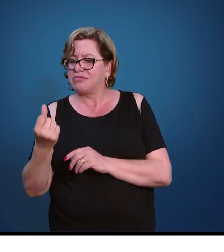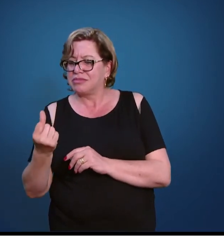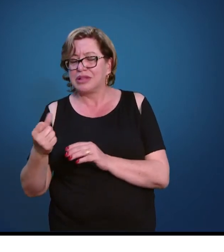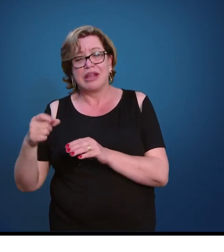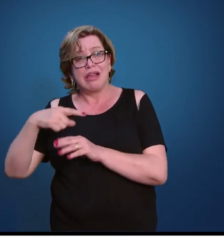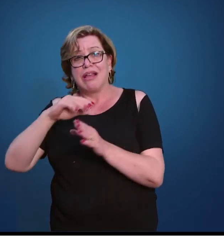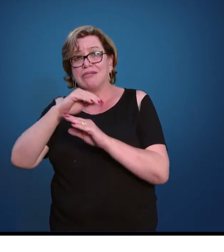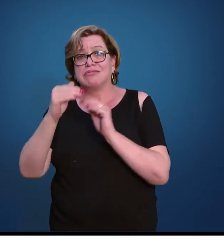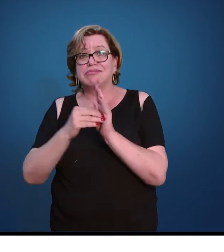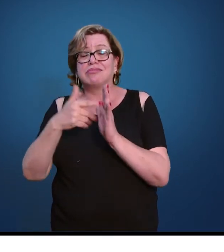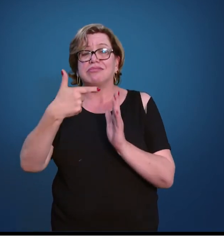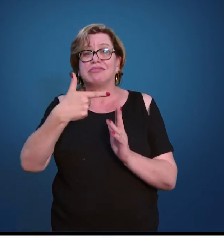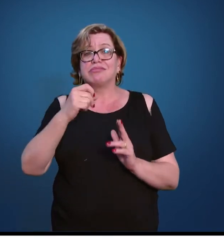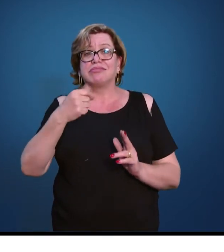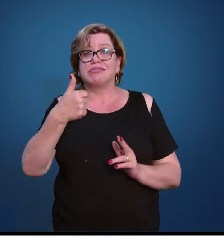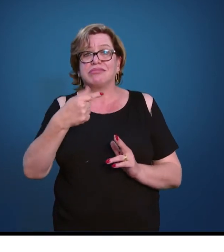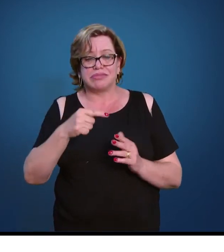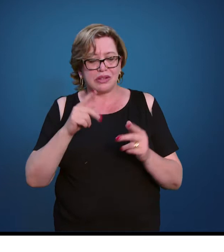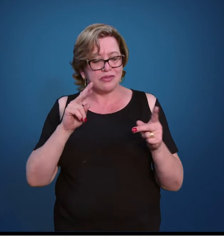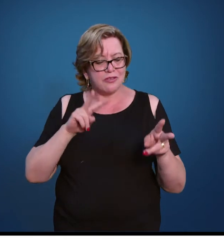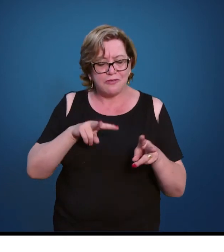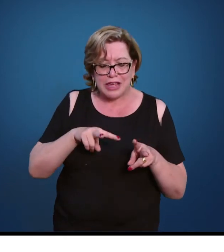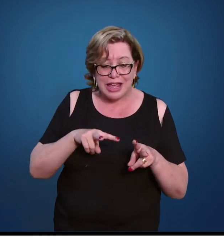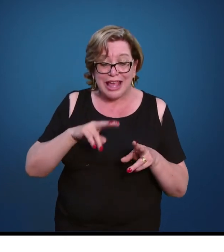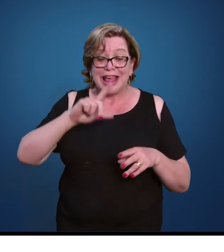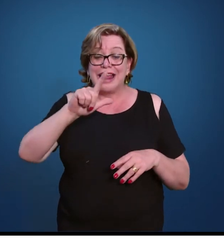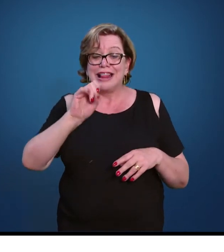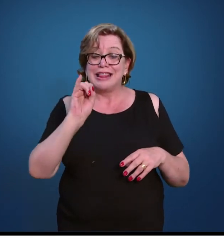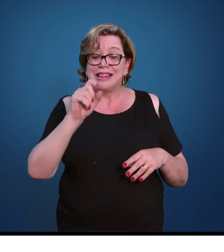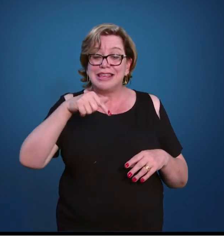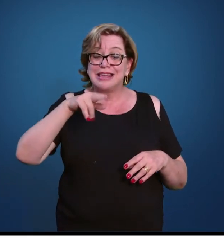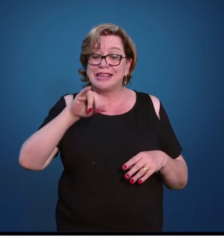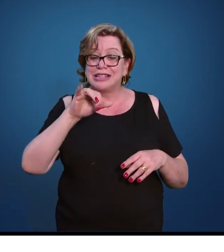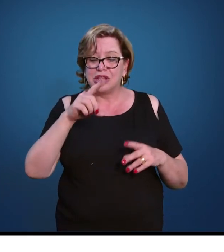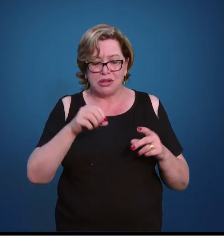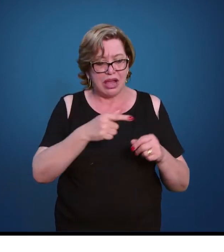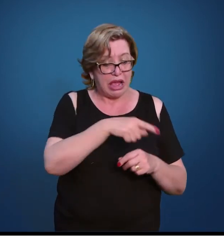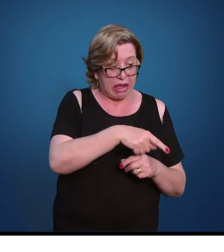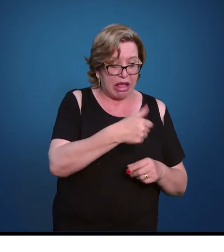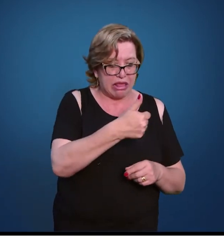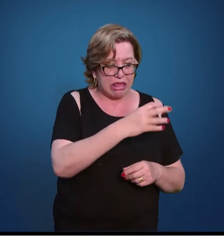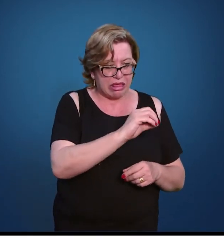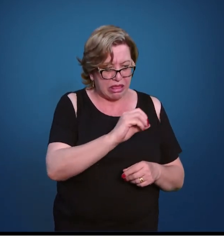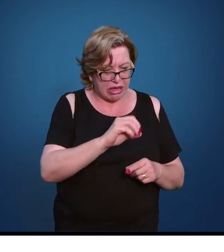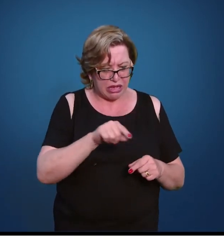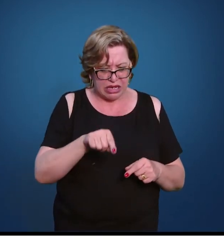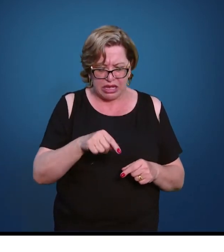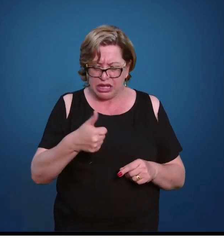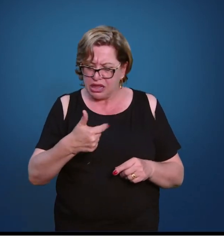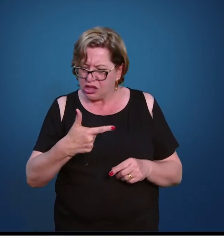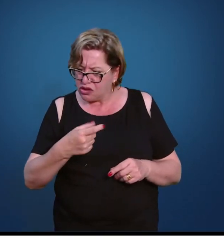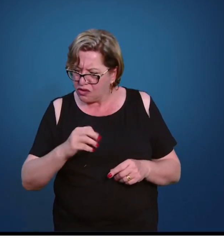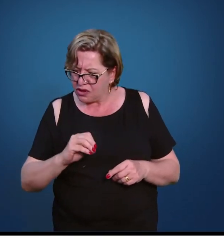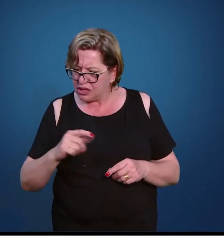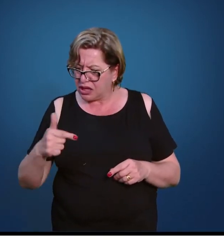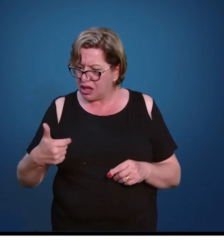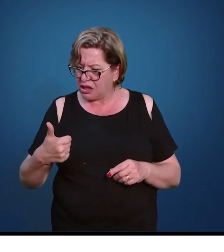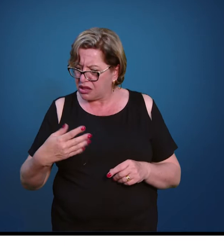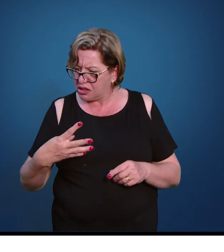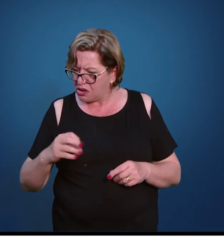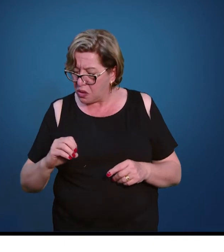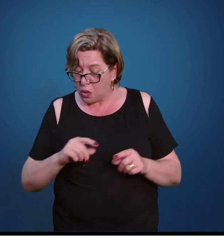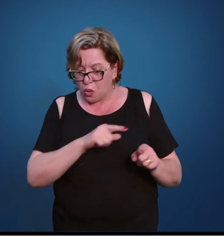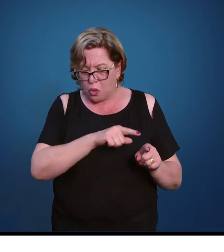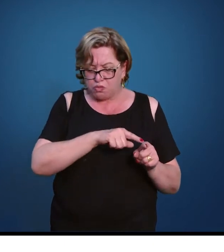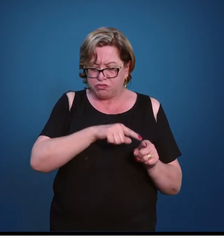por exemplo, a receita operacional líquida. Era de 100 mil, passou para 120, passou para 140. Nós tivemos